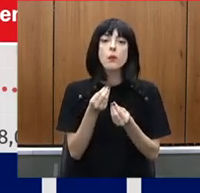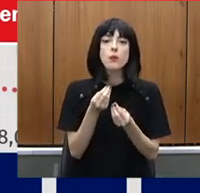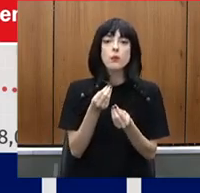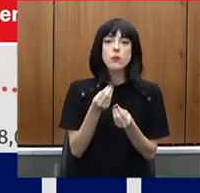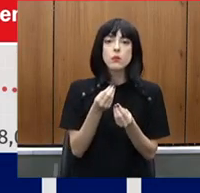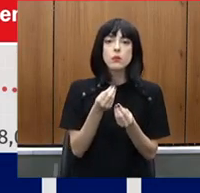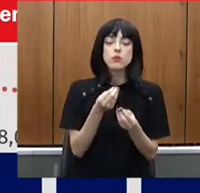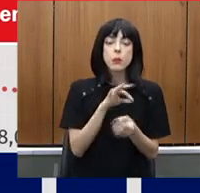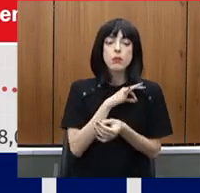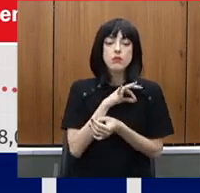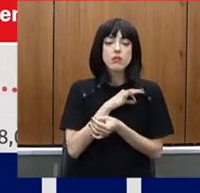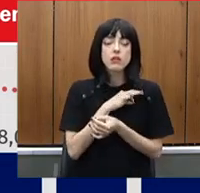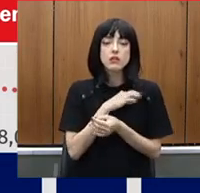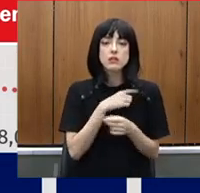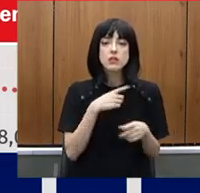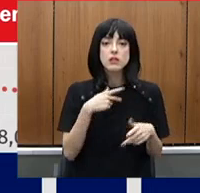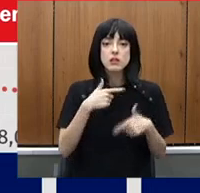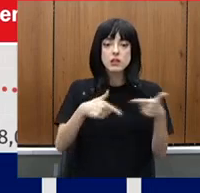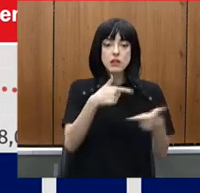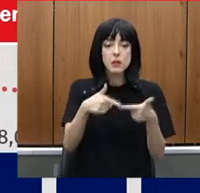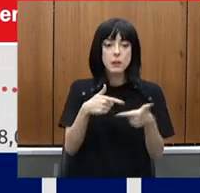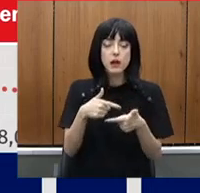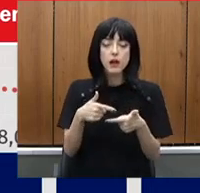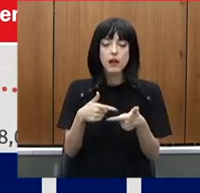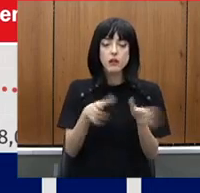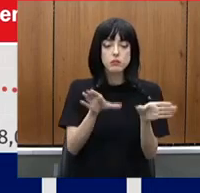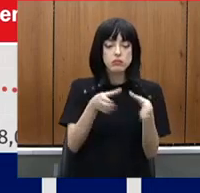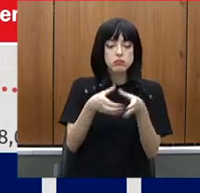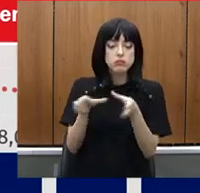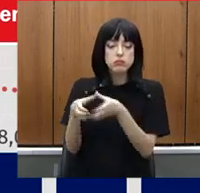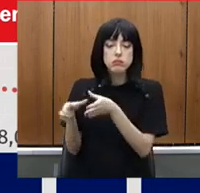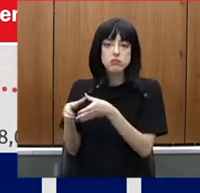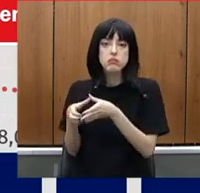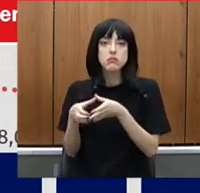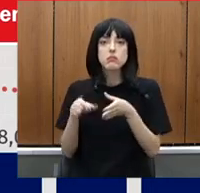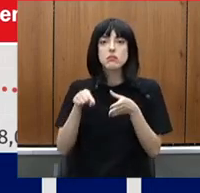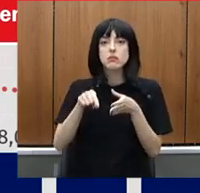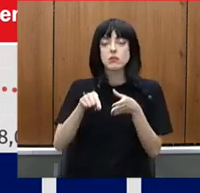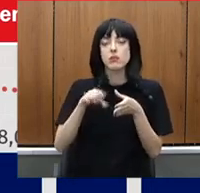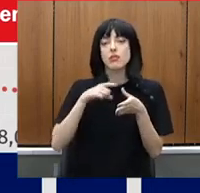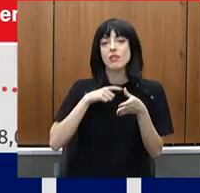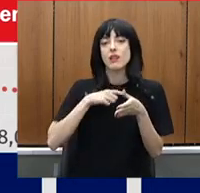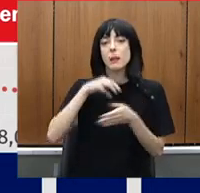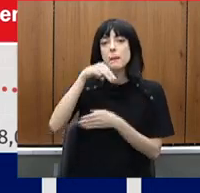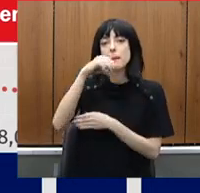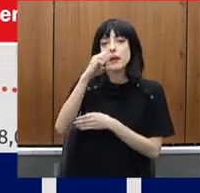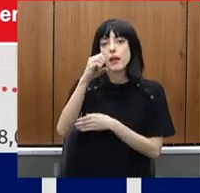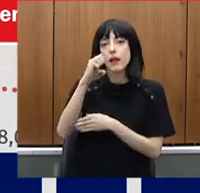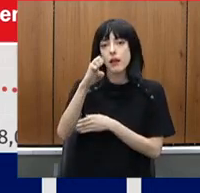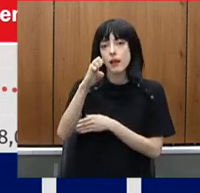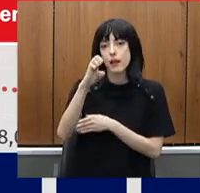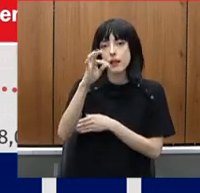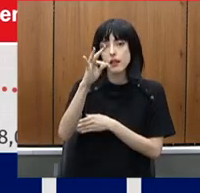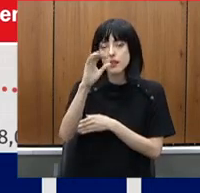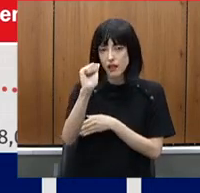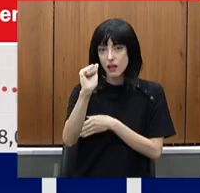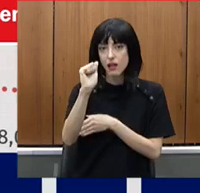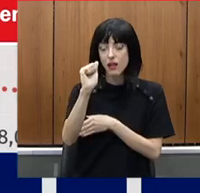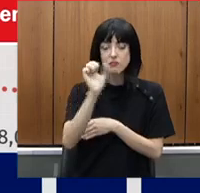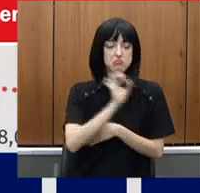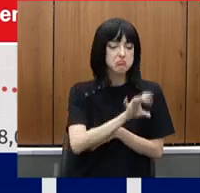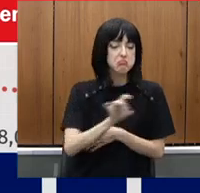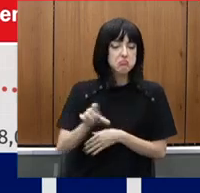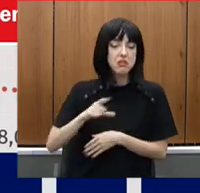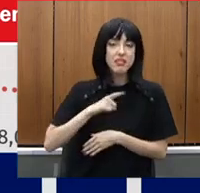métodos por companhia por Isso é uma é uma realidade para nós que ali foi um grande Marco